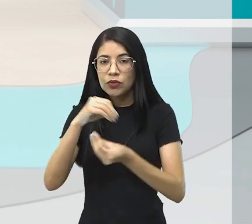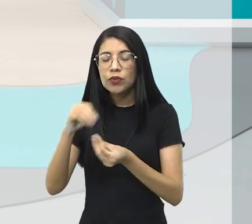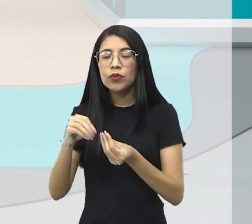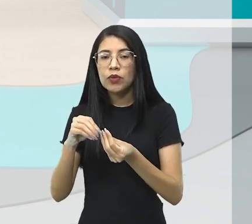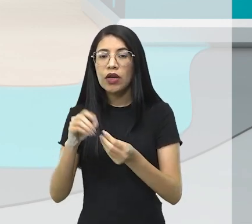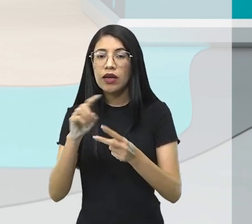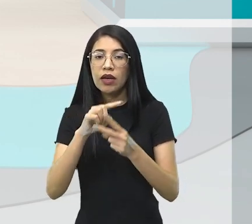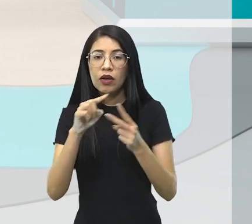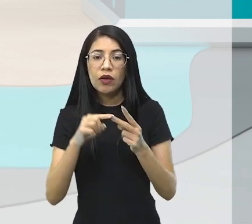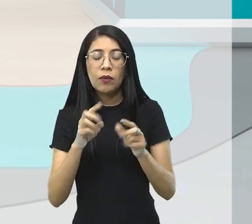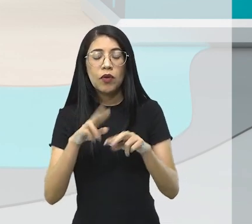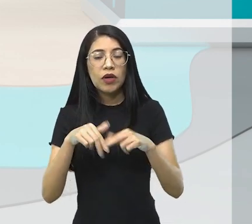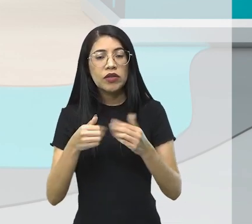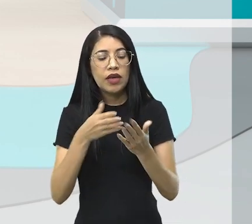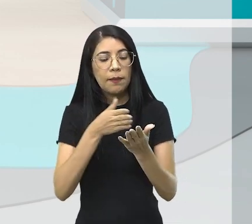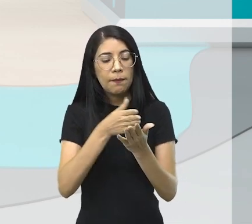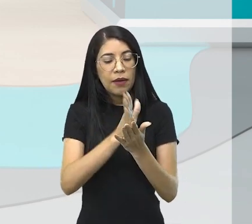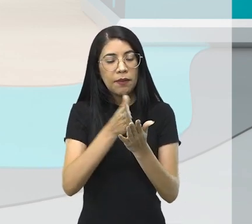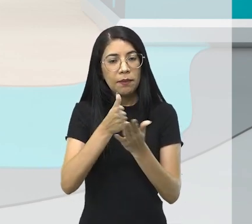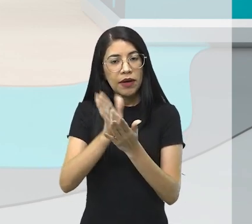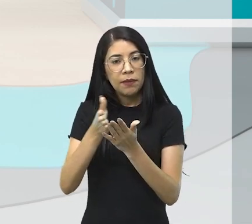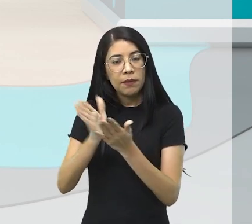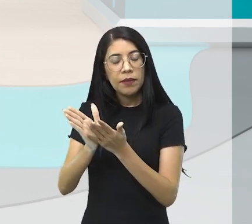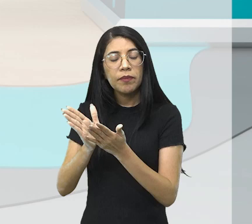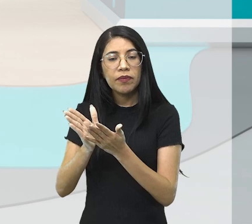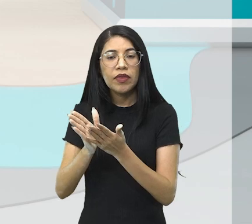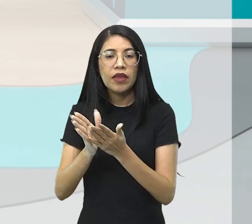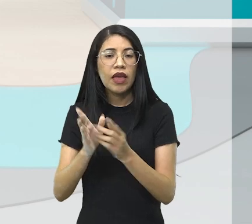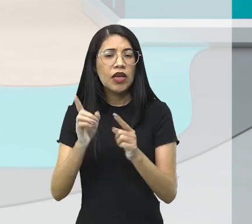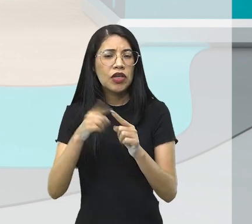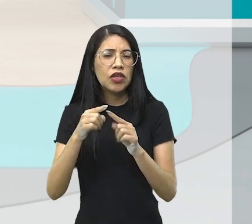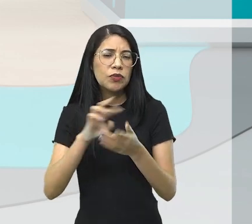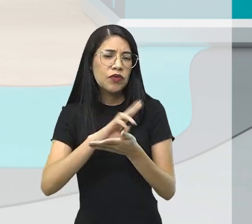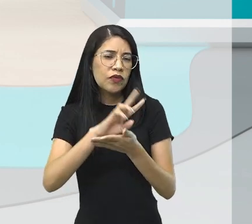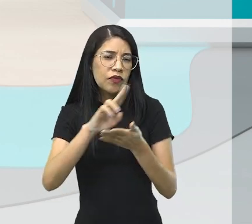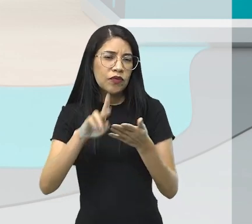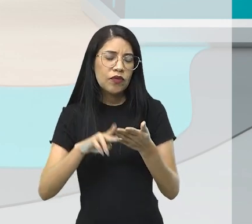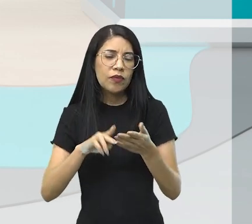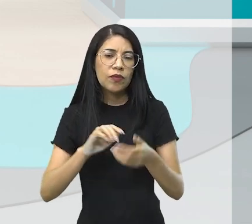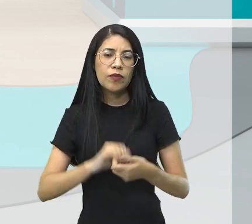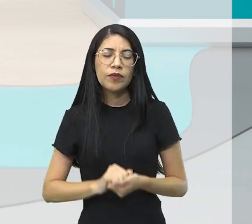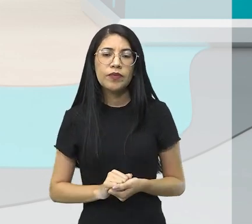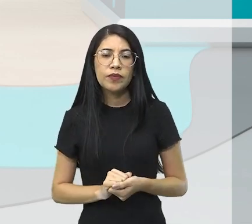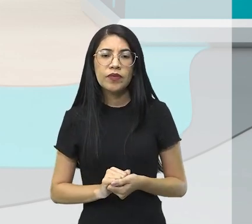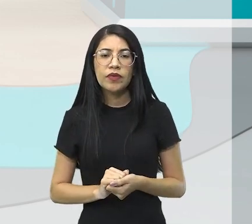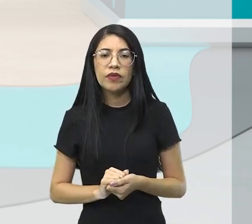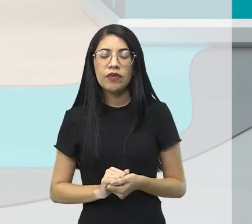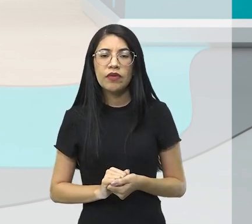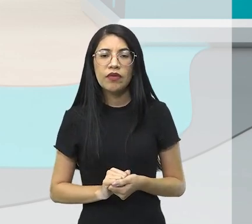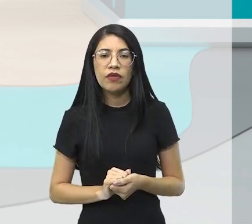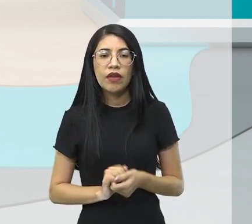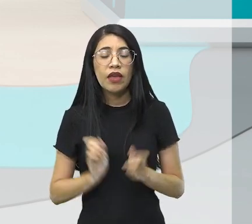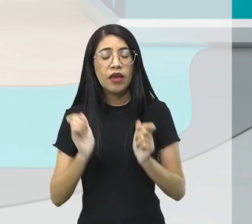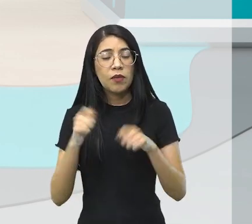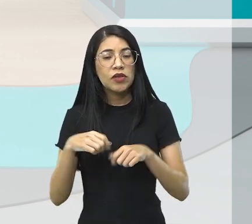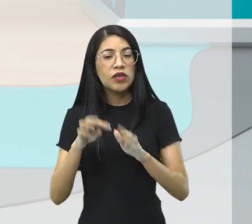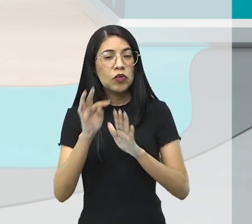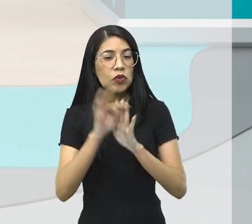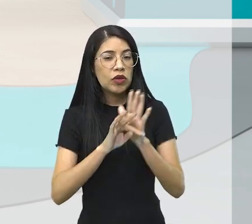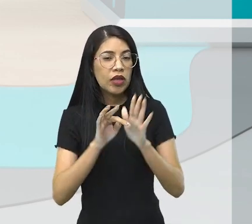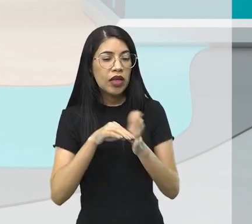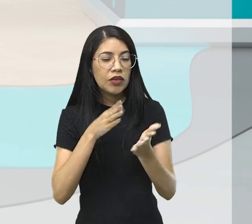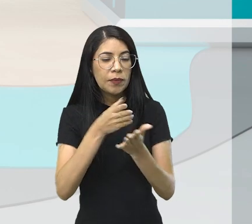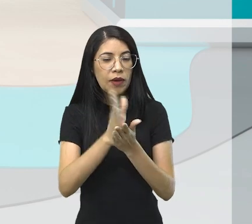que a gente chama de multimodais, né? Que são formas múltiplas, né? Muitas formas de se fazer, então, ali,